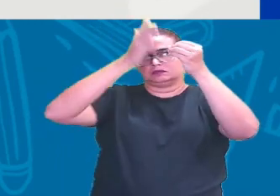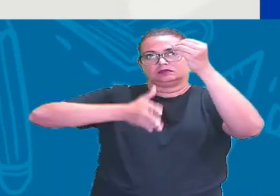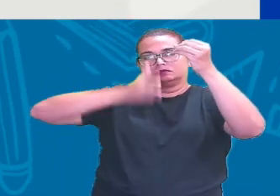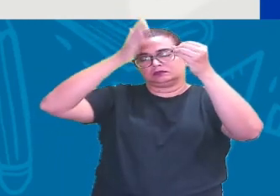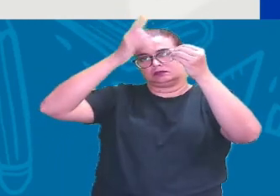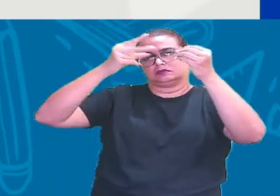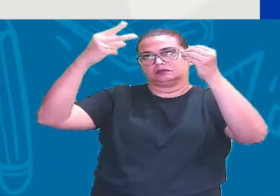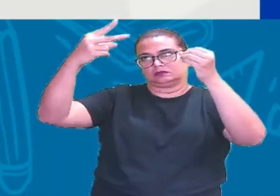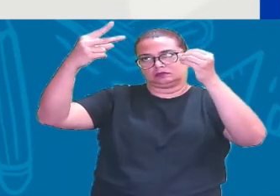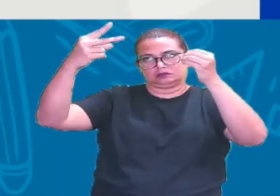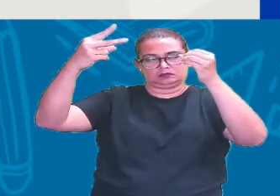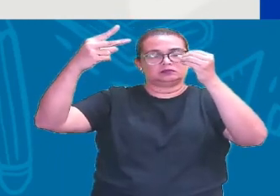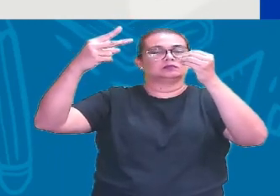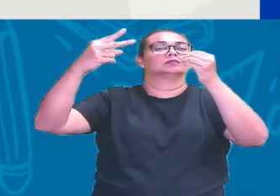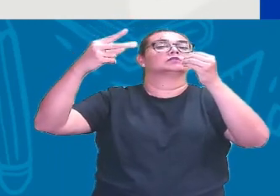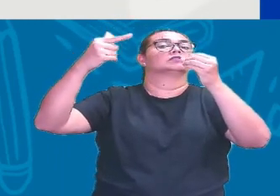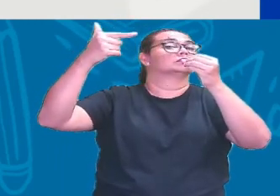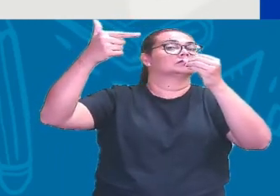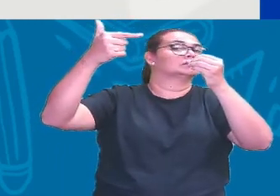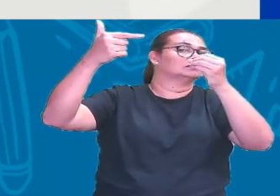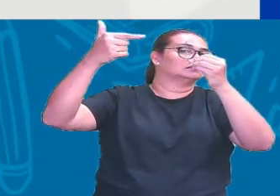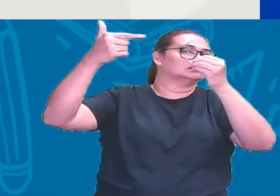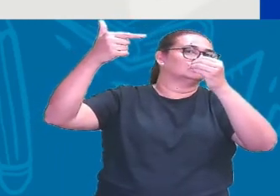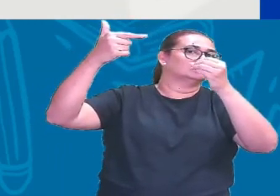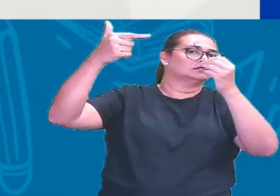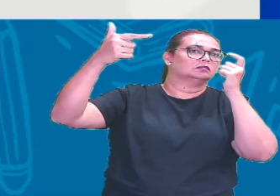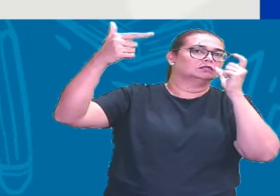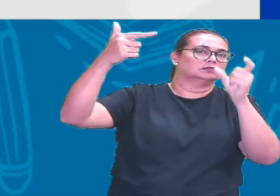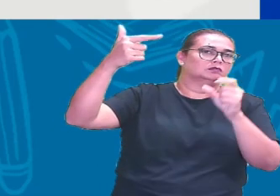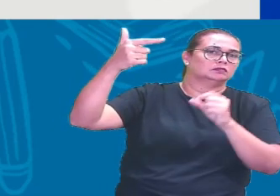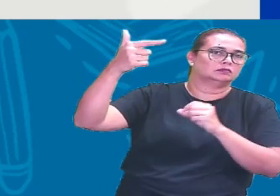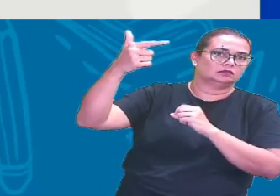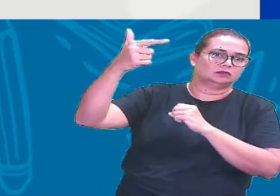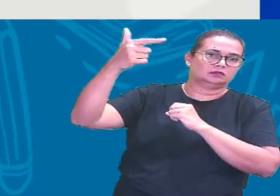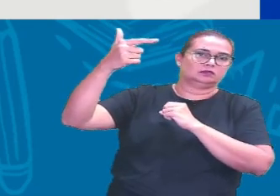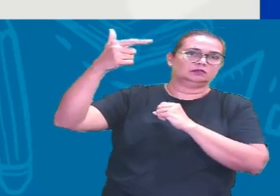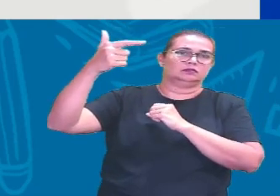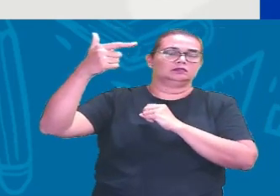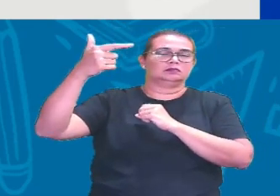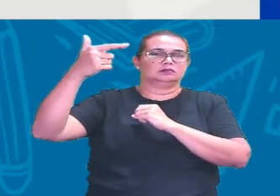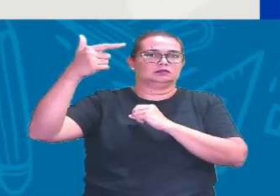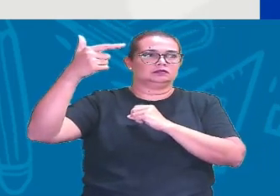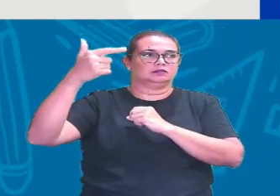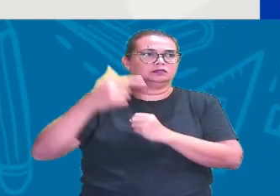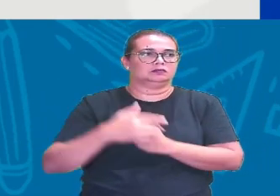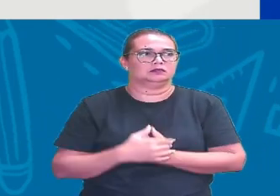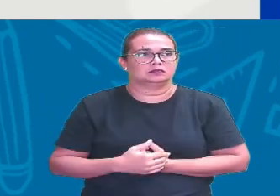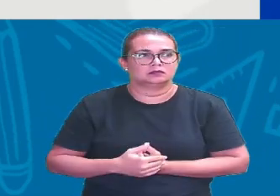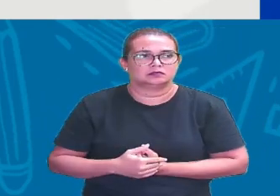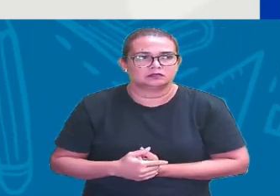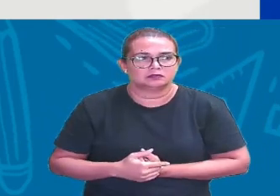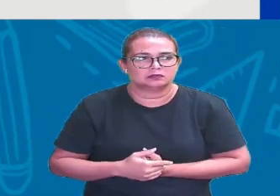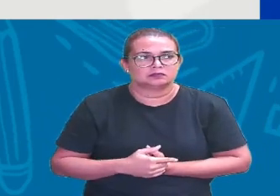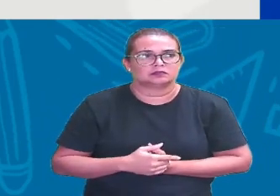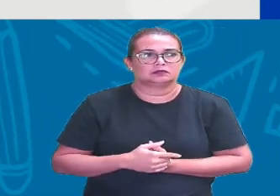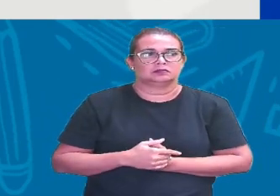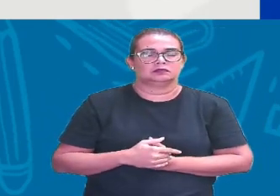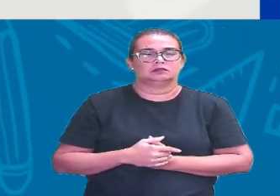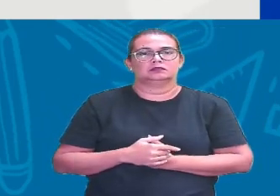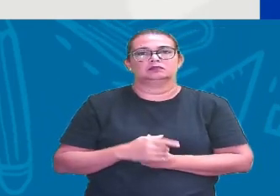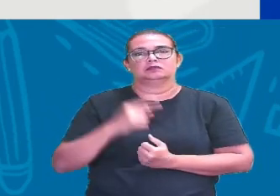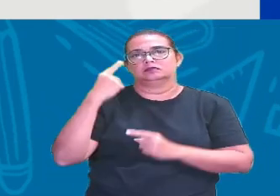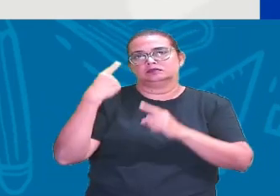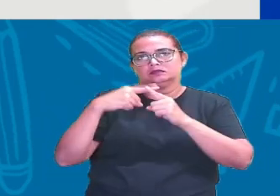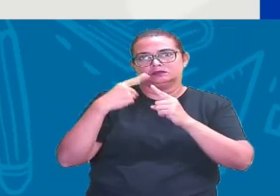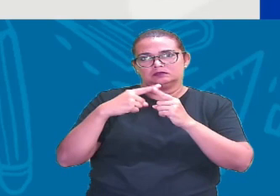Então, deixa ele aí mais escurinho, separadinho, porque a gente vai usar ele, tá? Então, se um número divide os